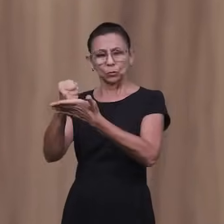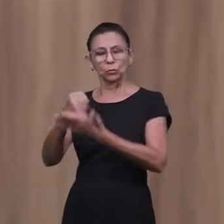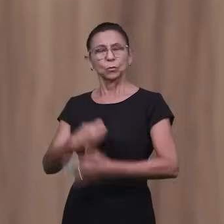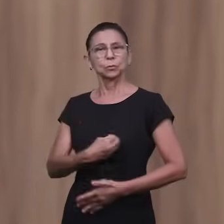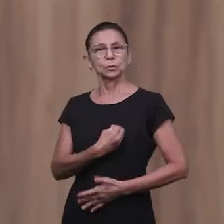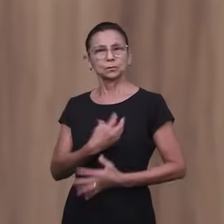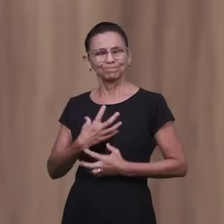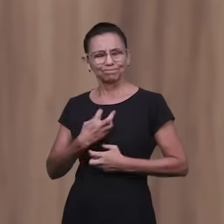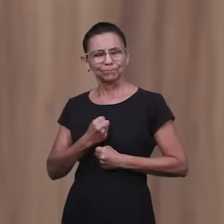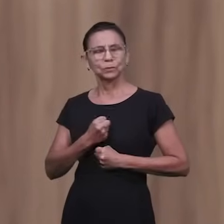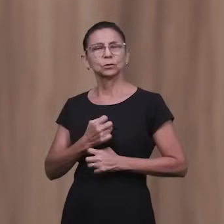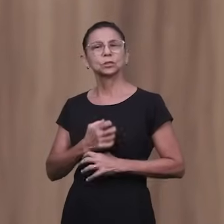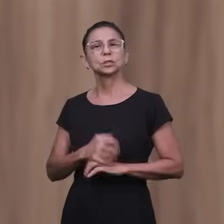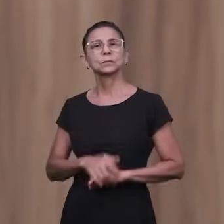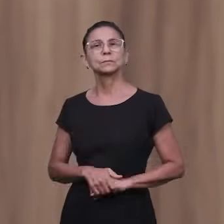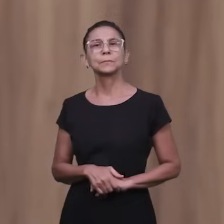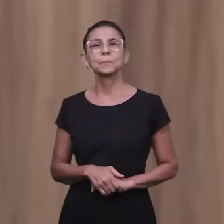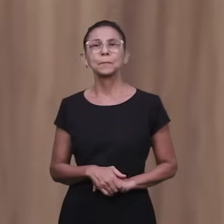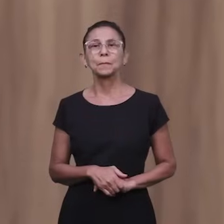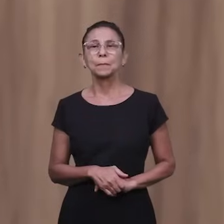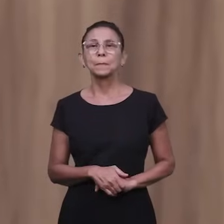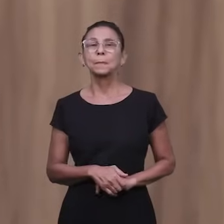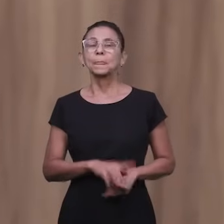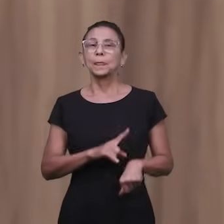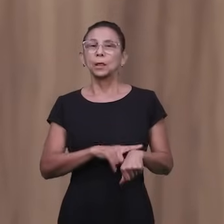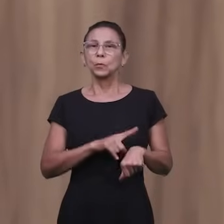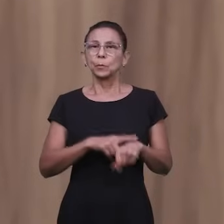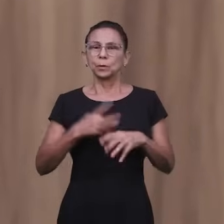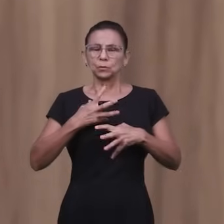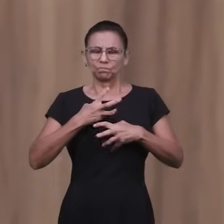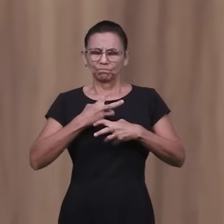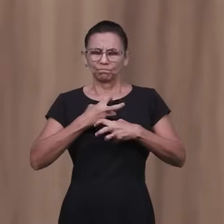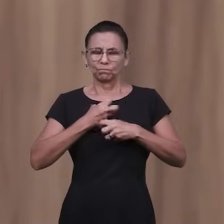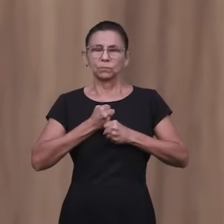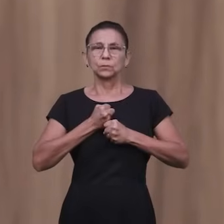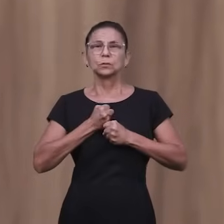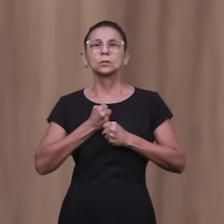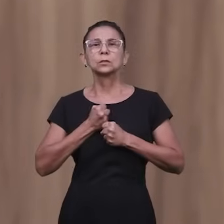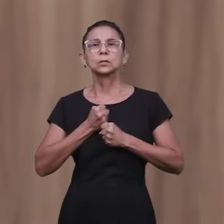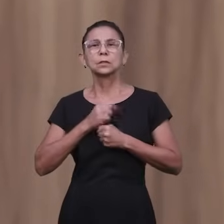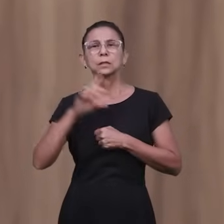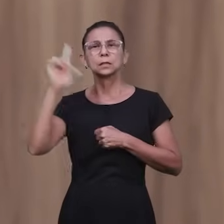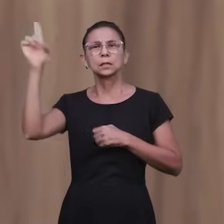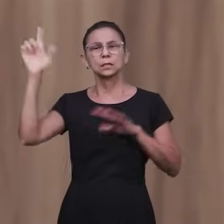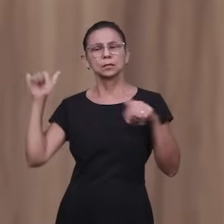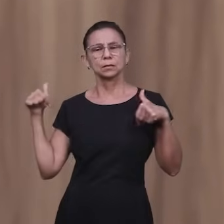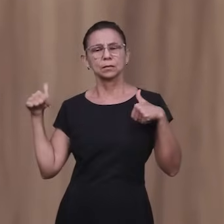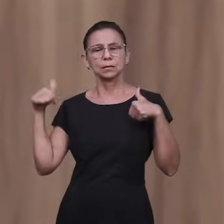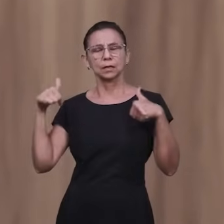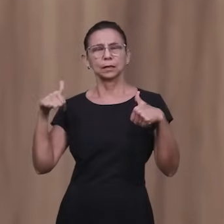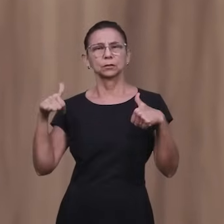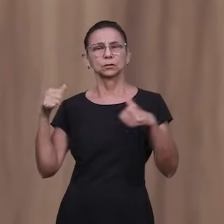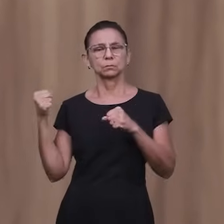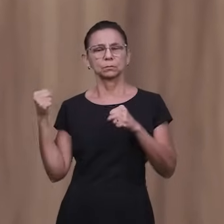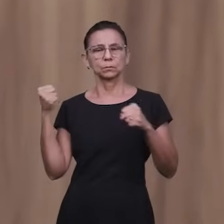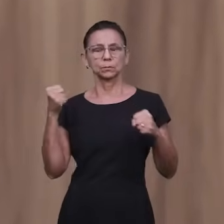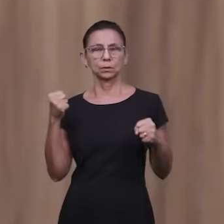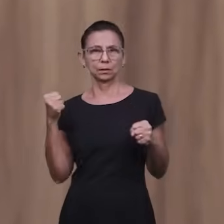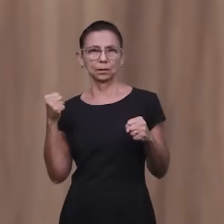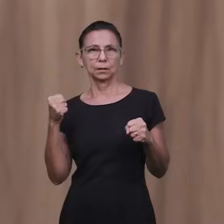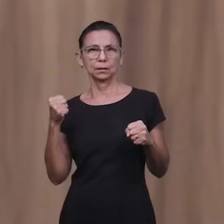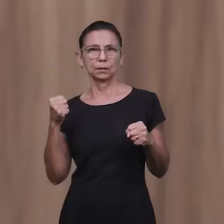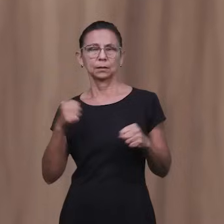operação de Deus vem, né? E isso, quando nós começamos já no atendimento,